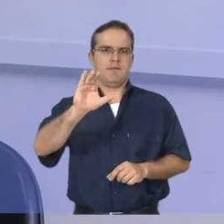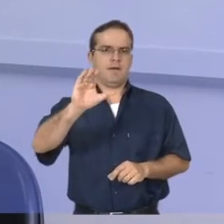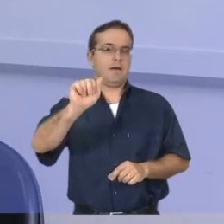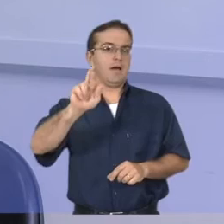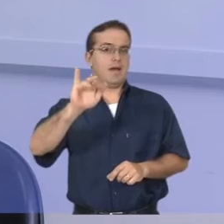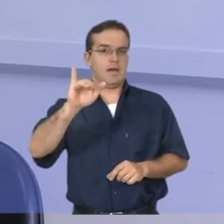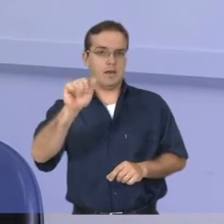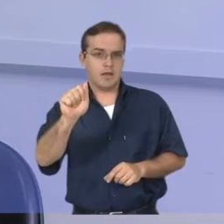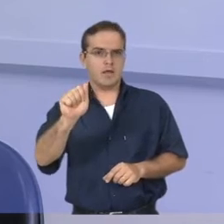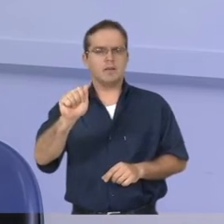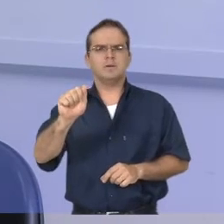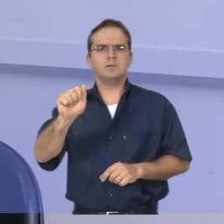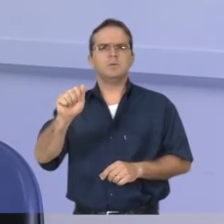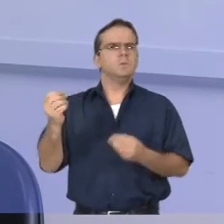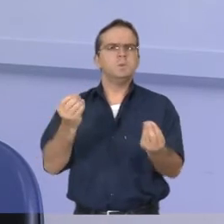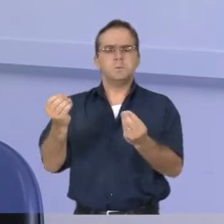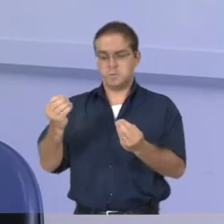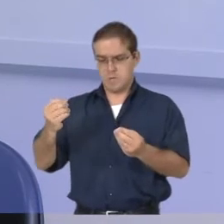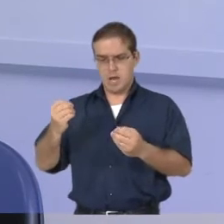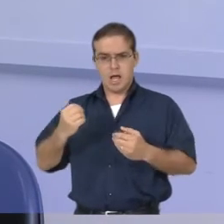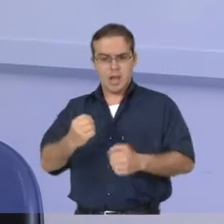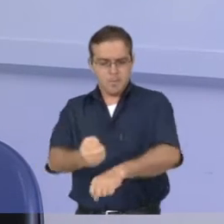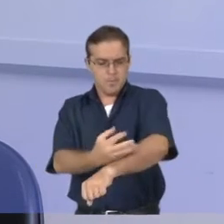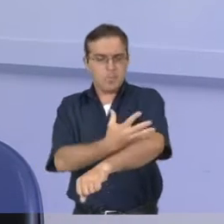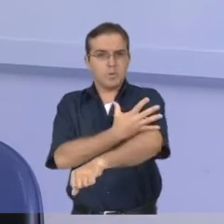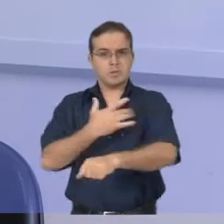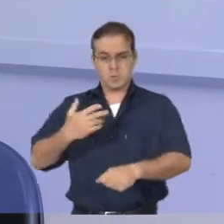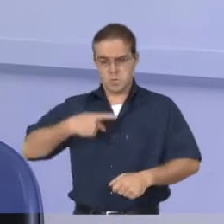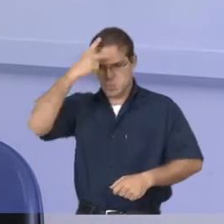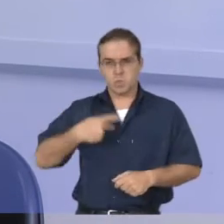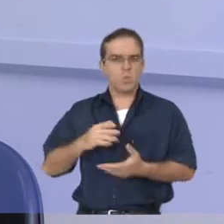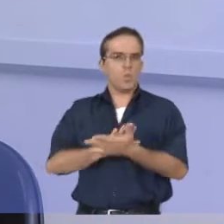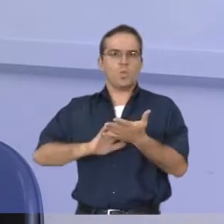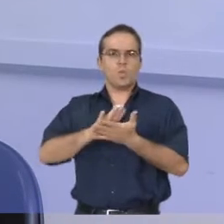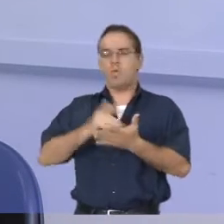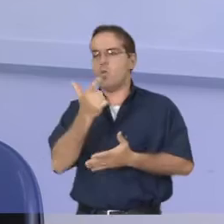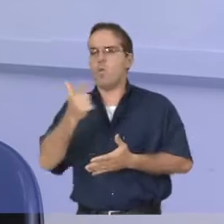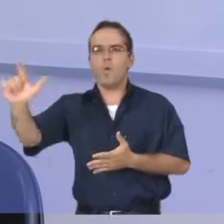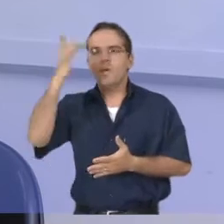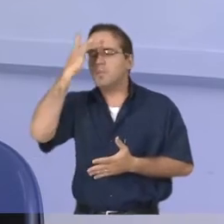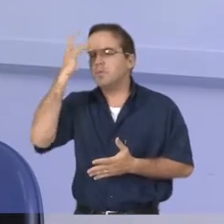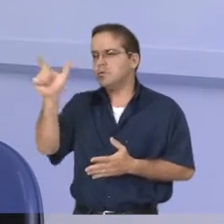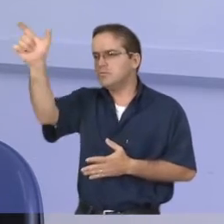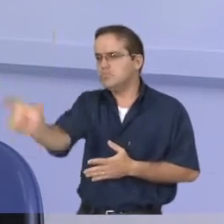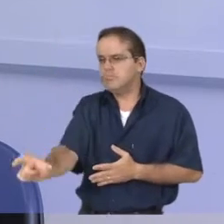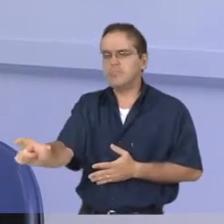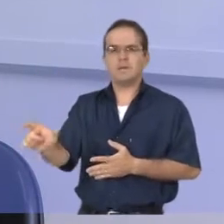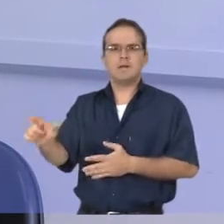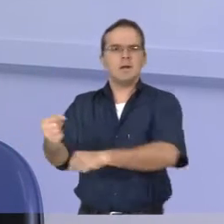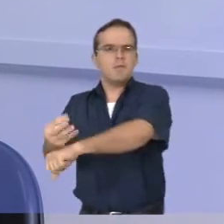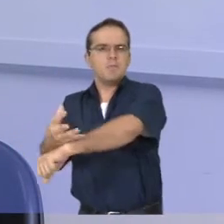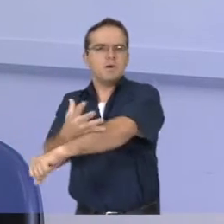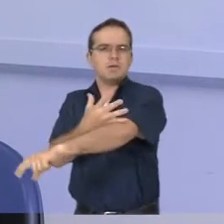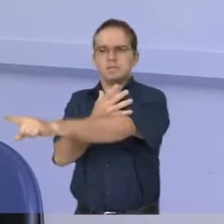As pessoas elas tendem a sentir emoções que são congruentes com aquelas que ela observa em outras pessoas,